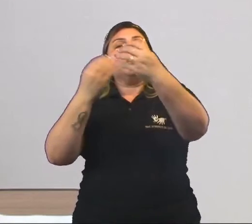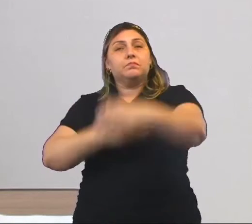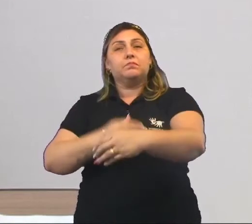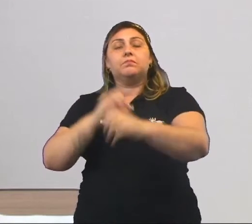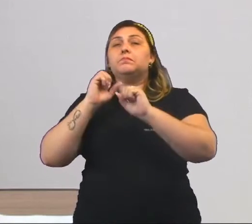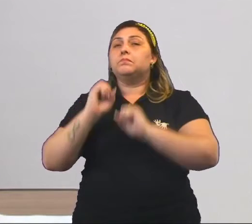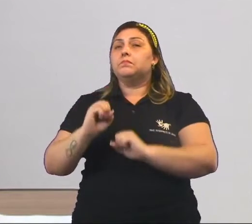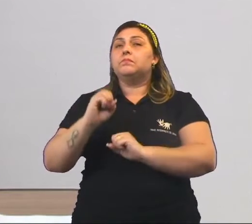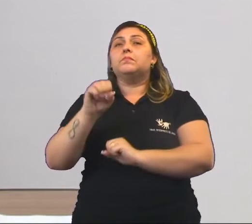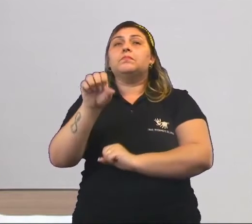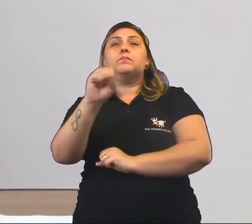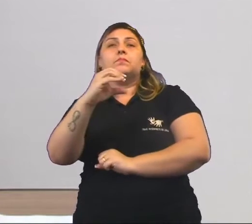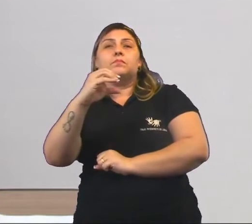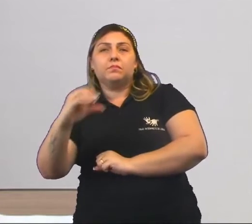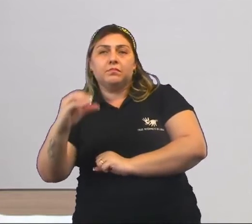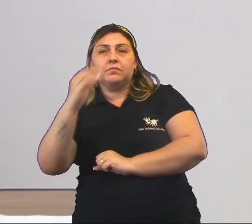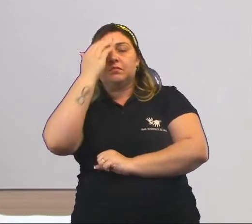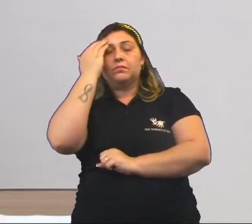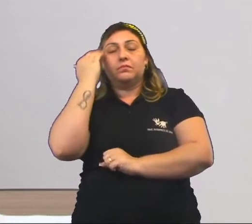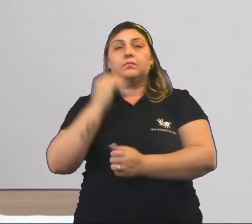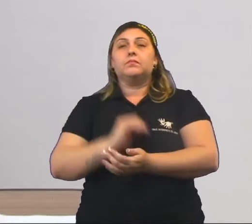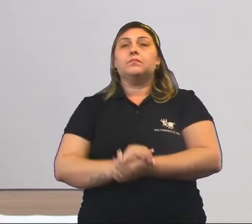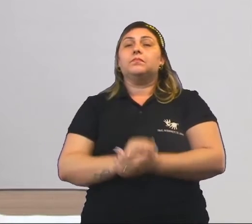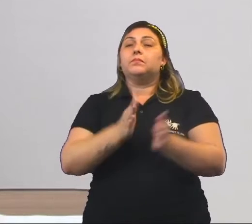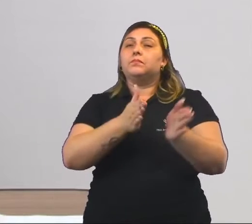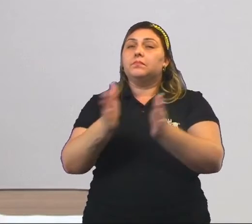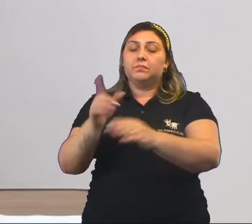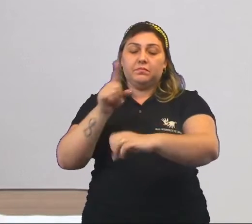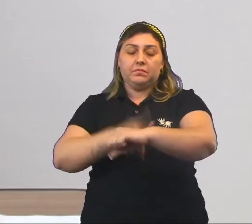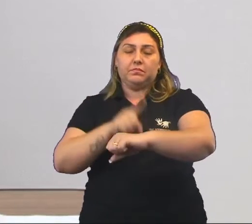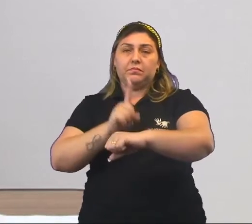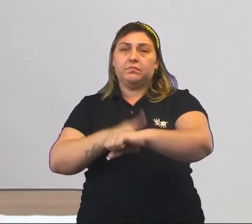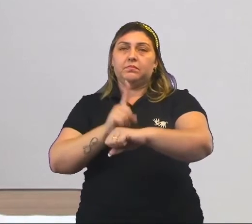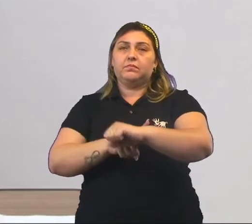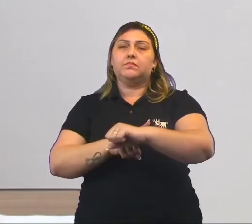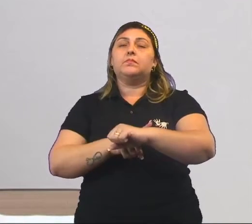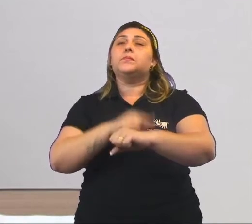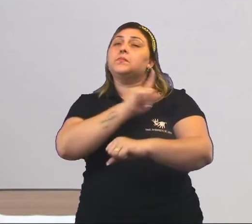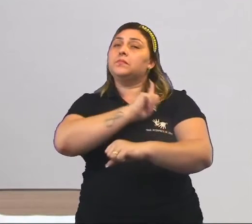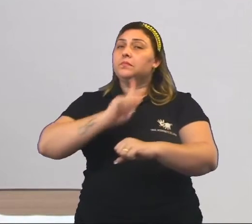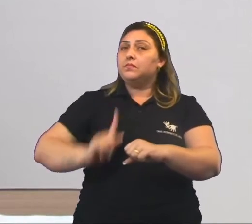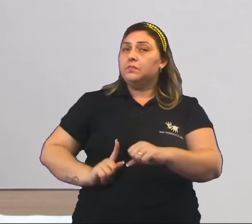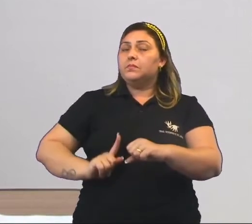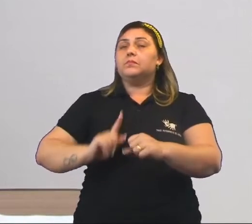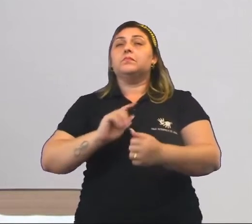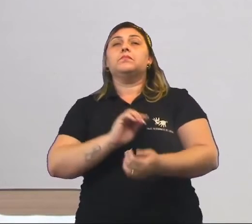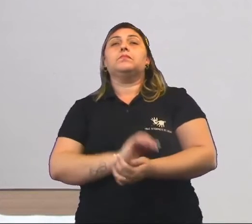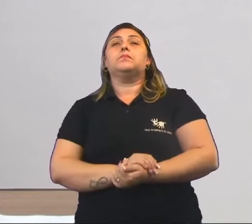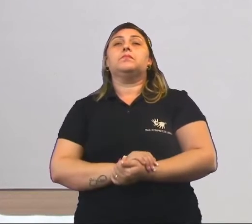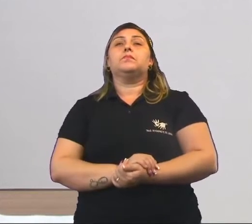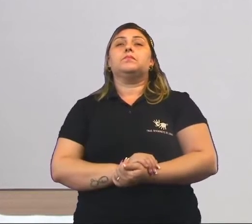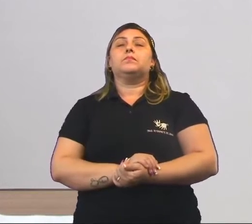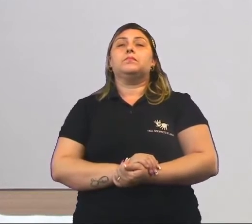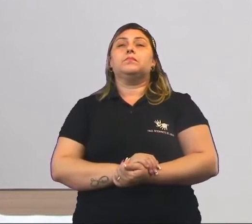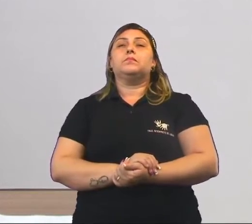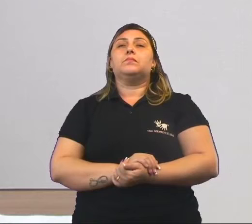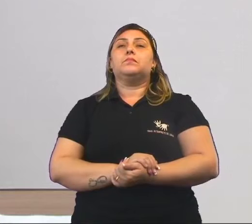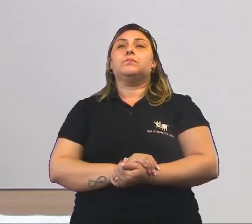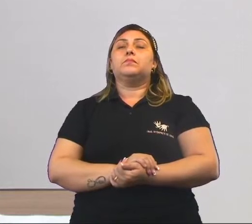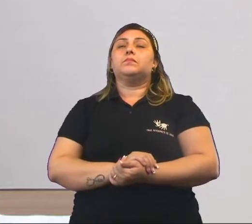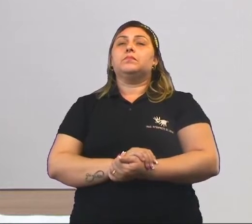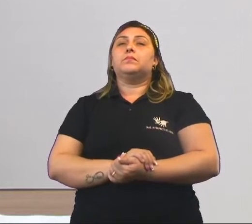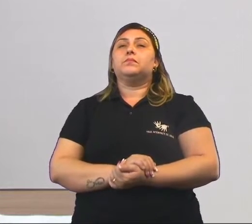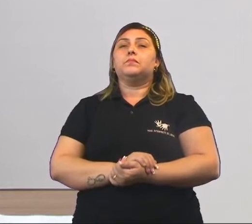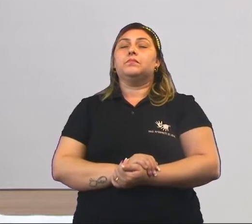público. Ele pode ser nomeado, exercer uma função por um período de tempo durante aquele governo ou, né, que está ali